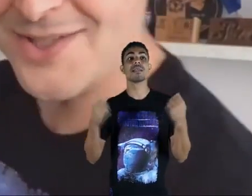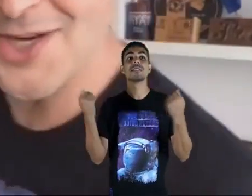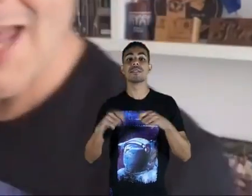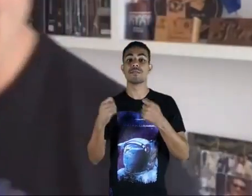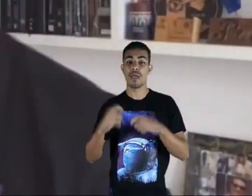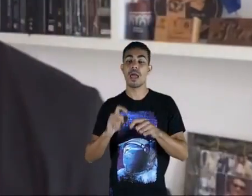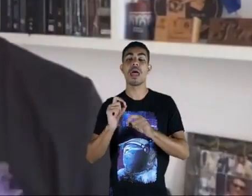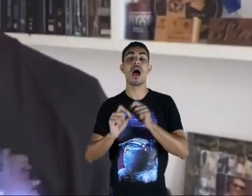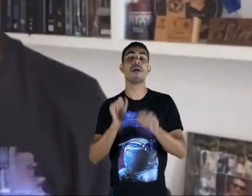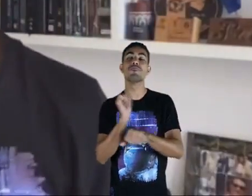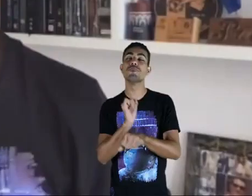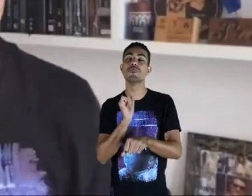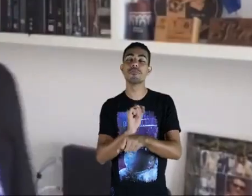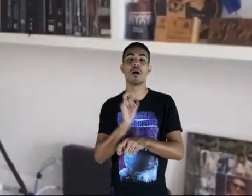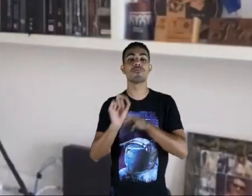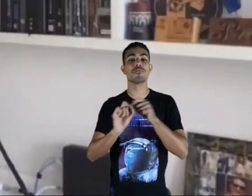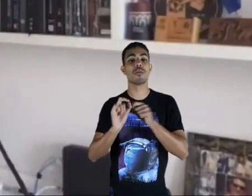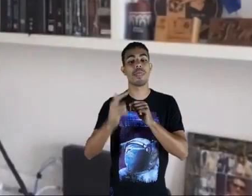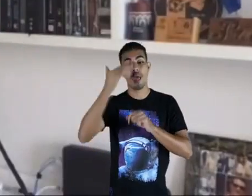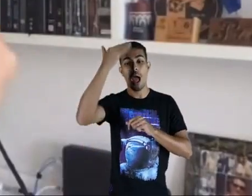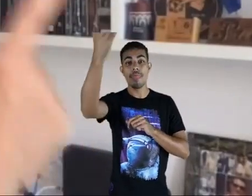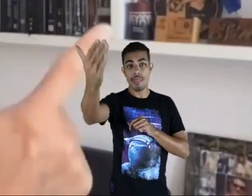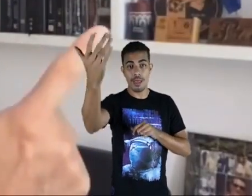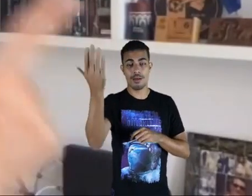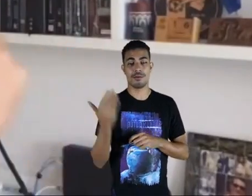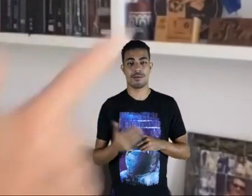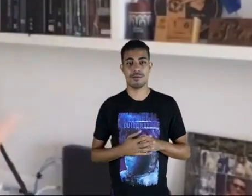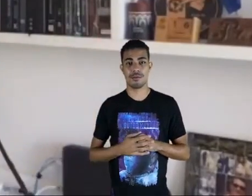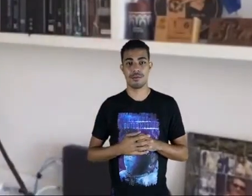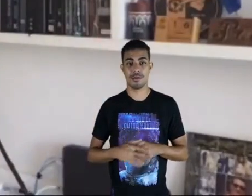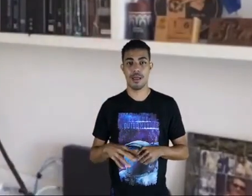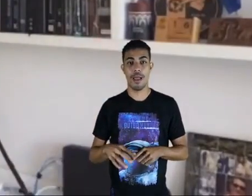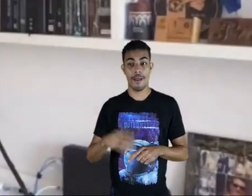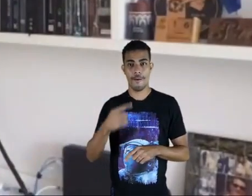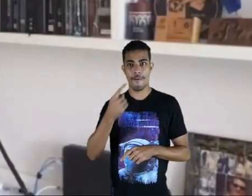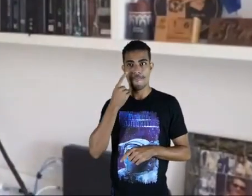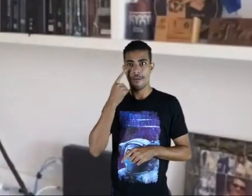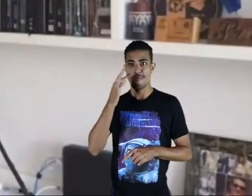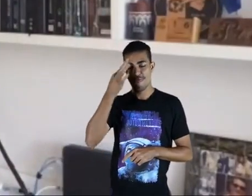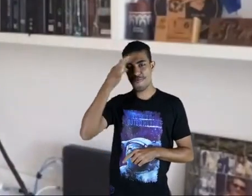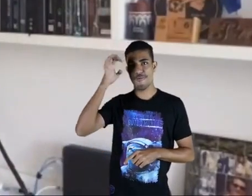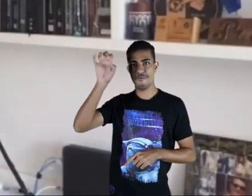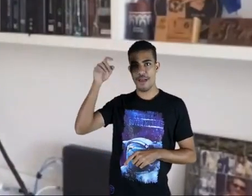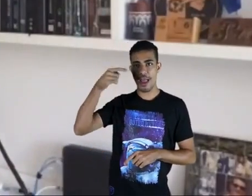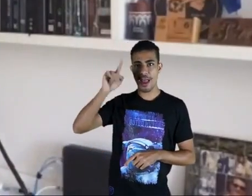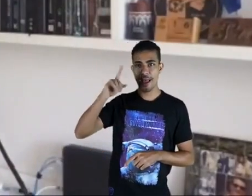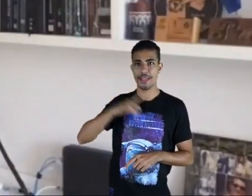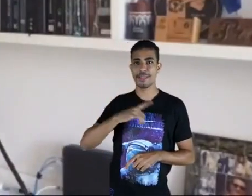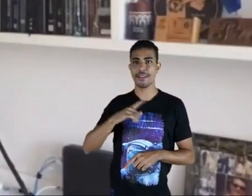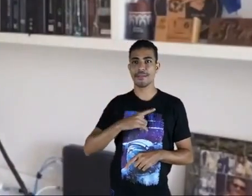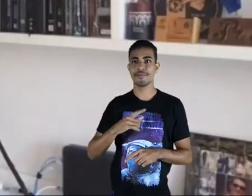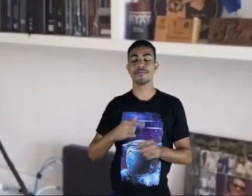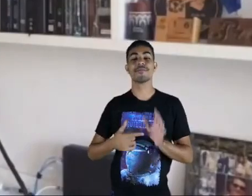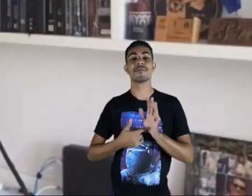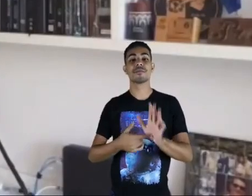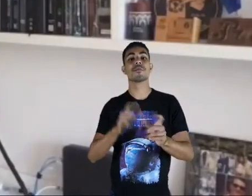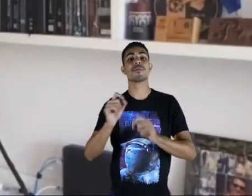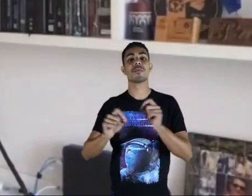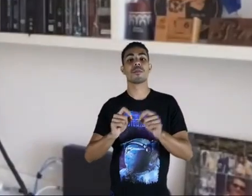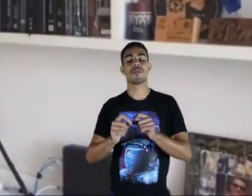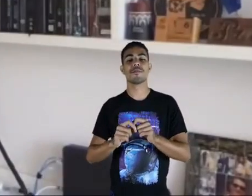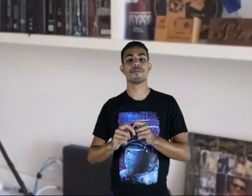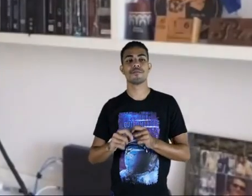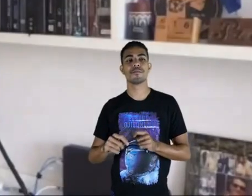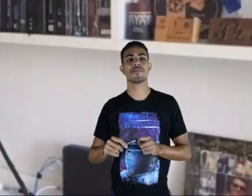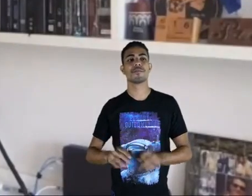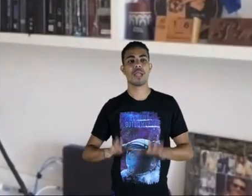estava adiante. E quando viram pela fé o que estava adiante, diz a Bíblia, versículo 13, ficaram